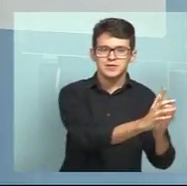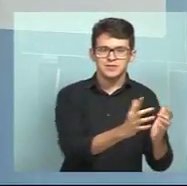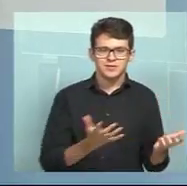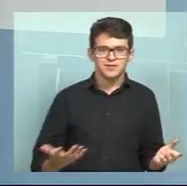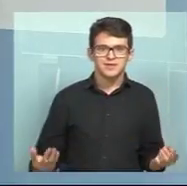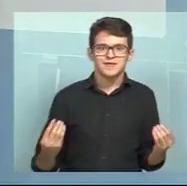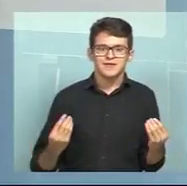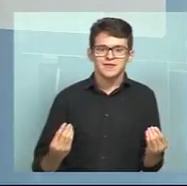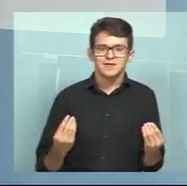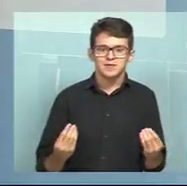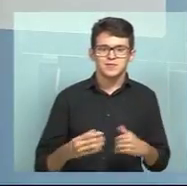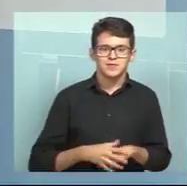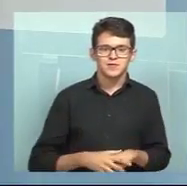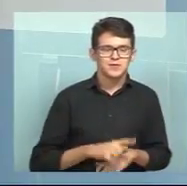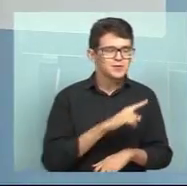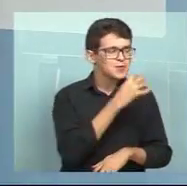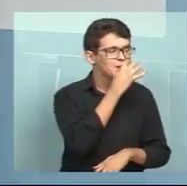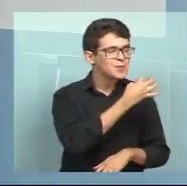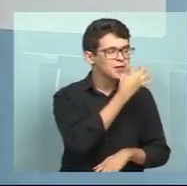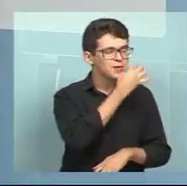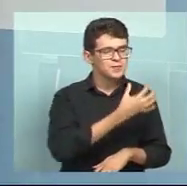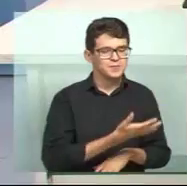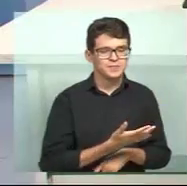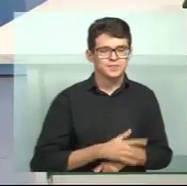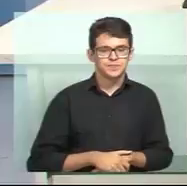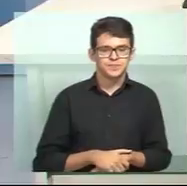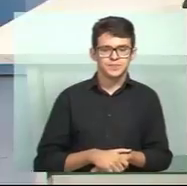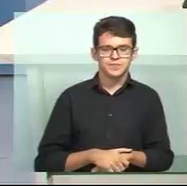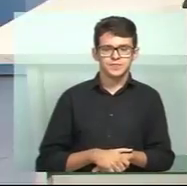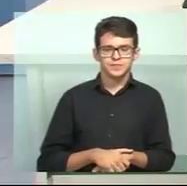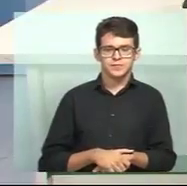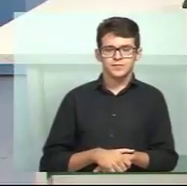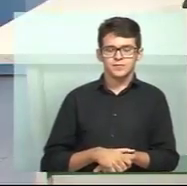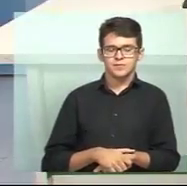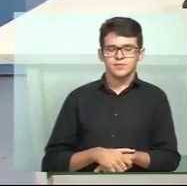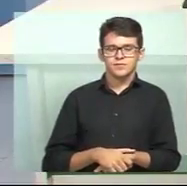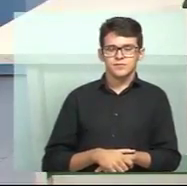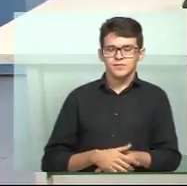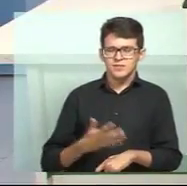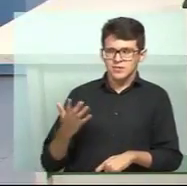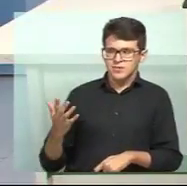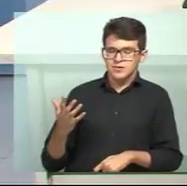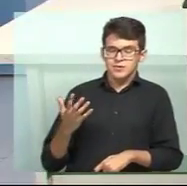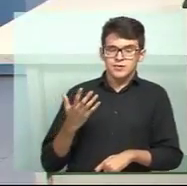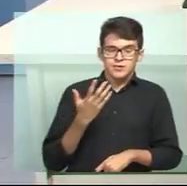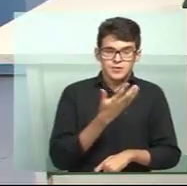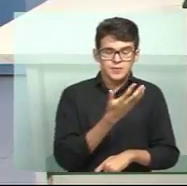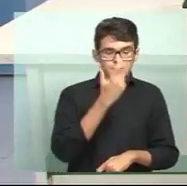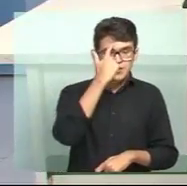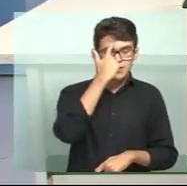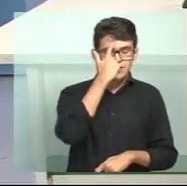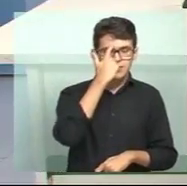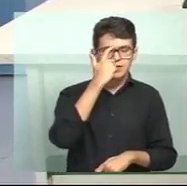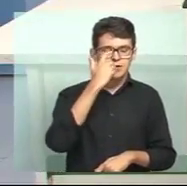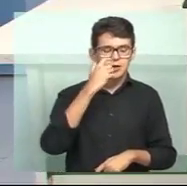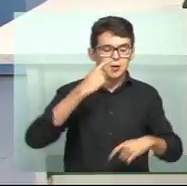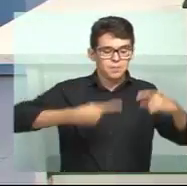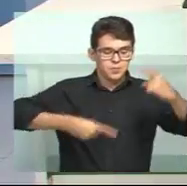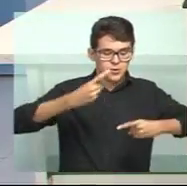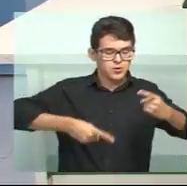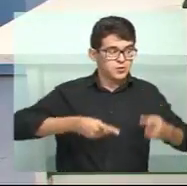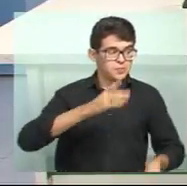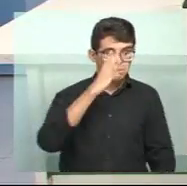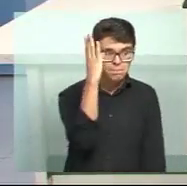é sociólogo. Seria Pô, complicado, a né? indústria brasileira, a política brasileira, para a gente entender, cara, para a